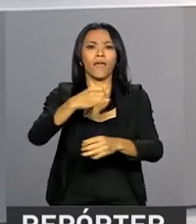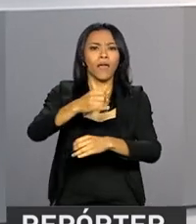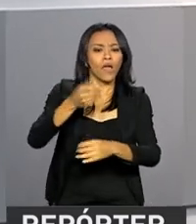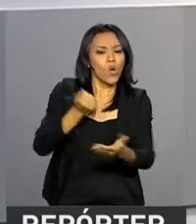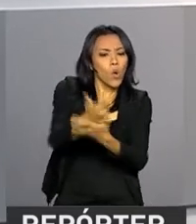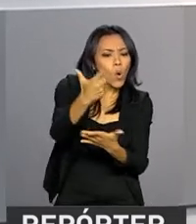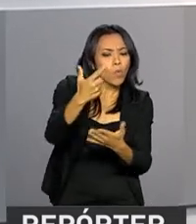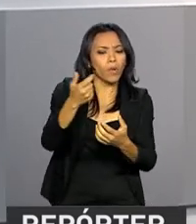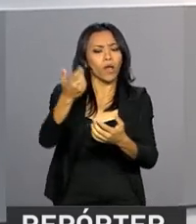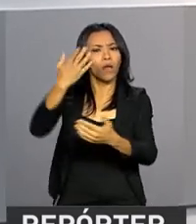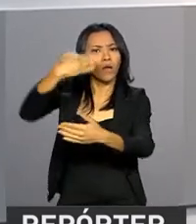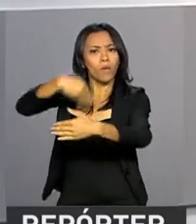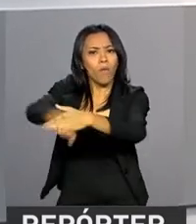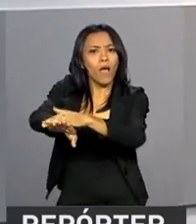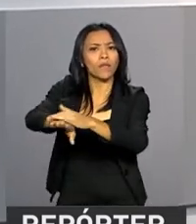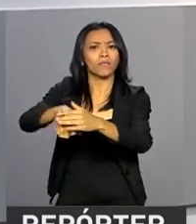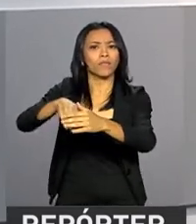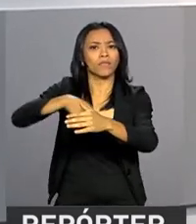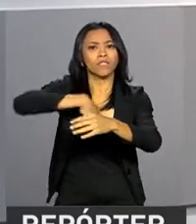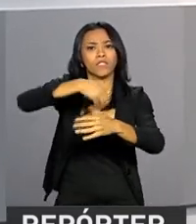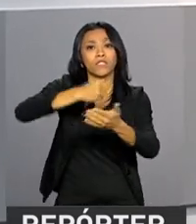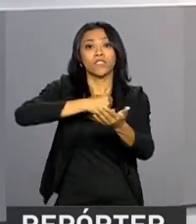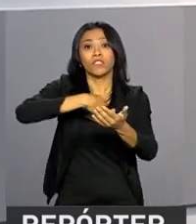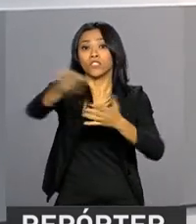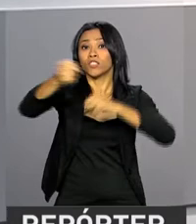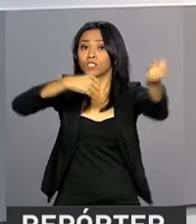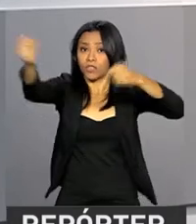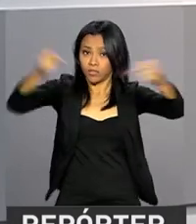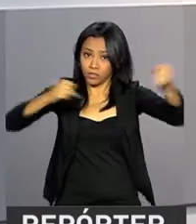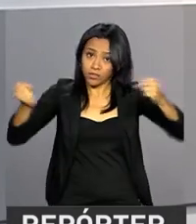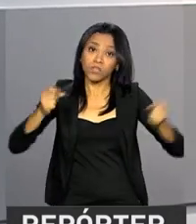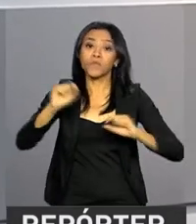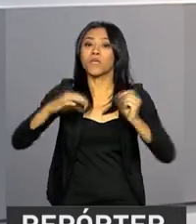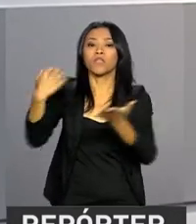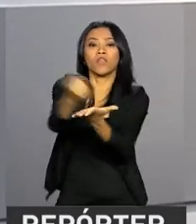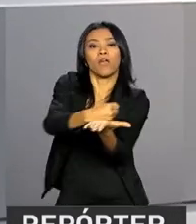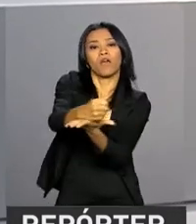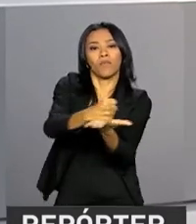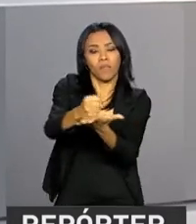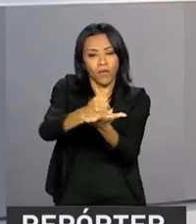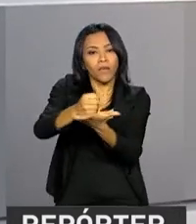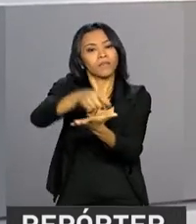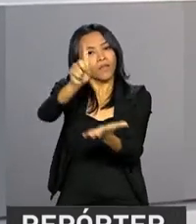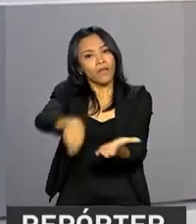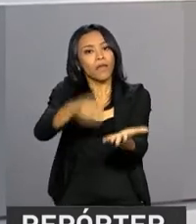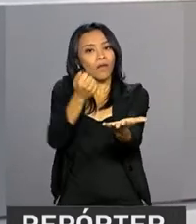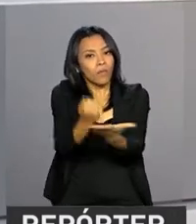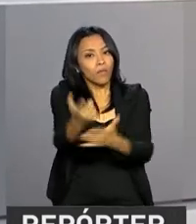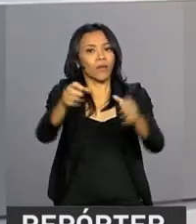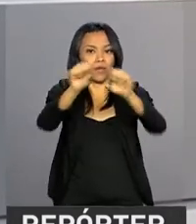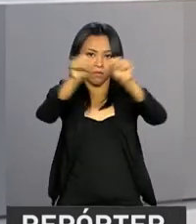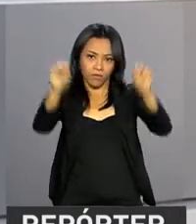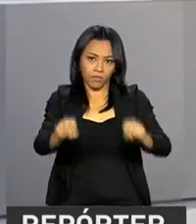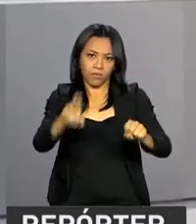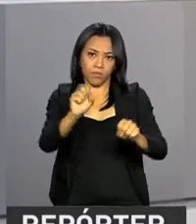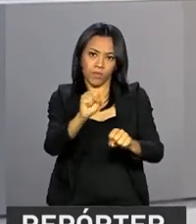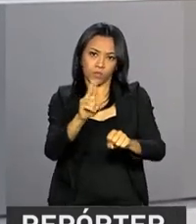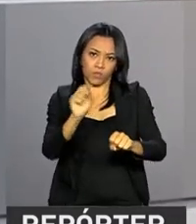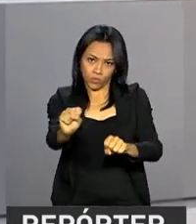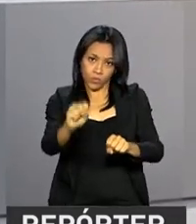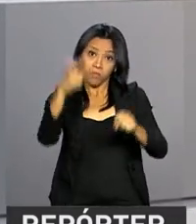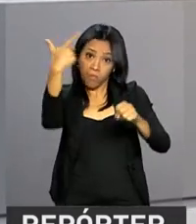compra, armazenamento, distribuição e dispensação de todos os medicamentos fornecidos no Sistema Único de Saúde.